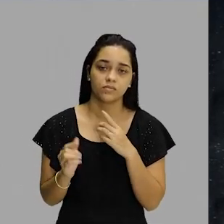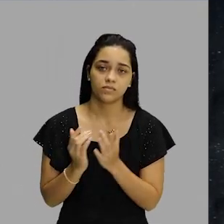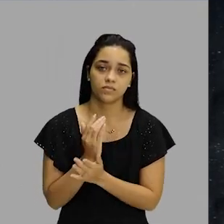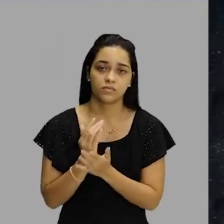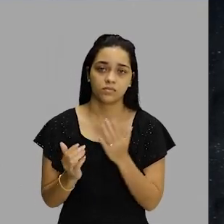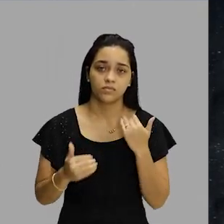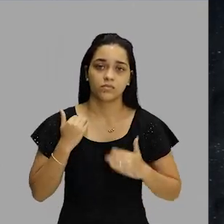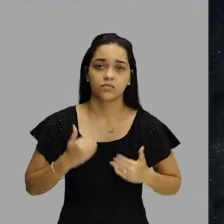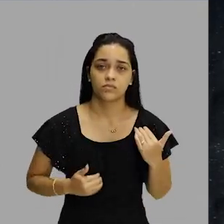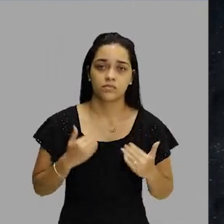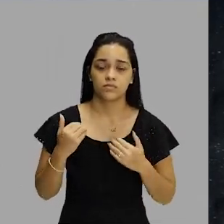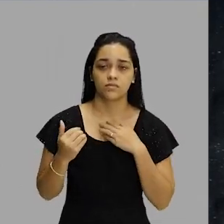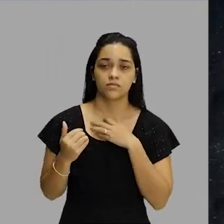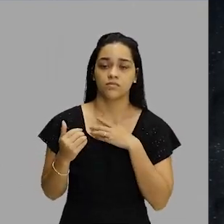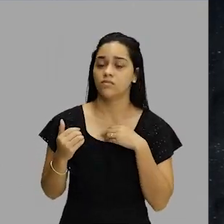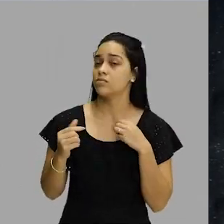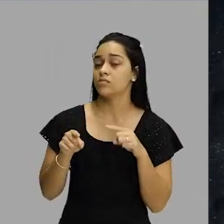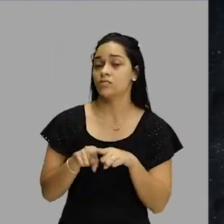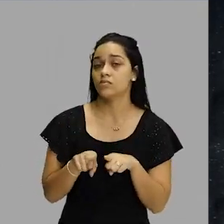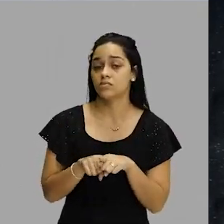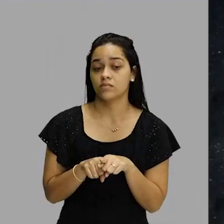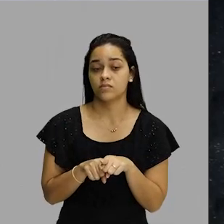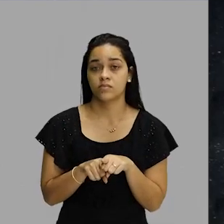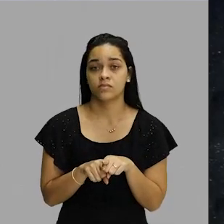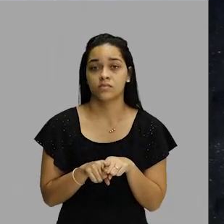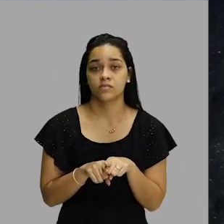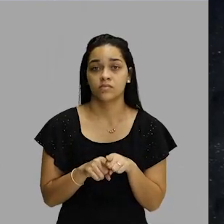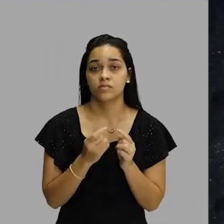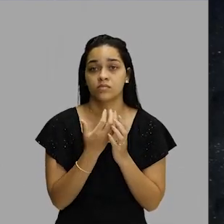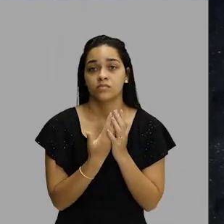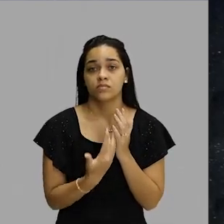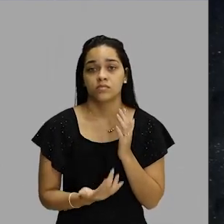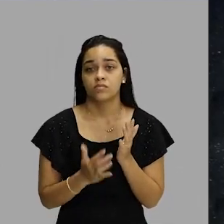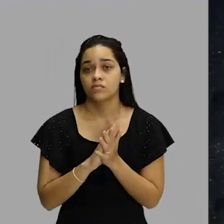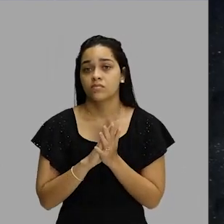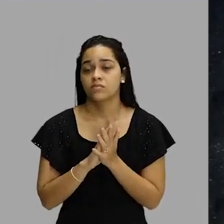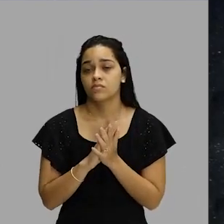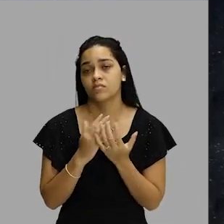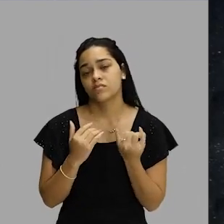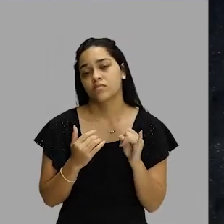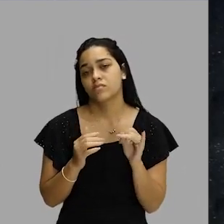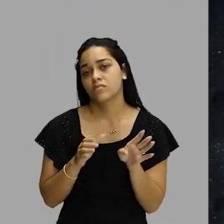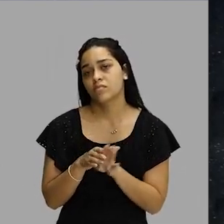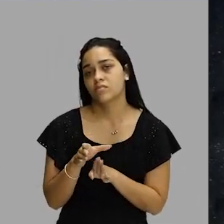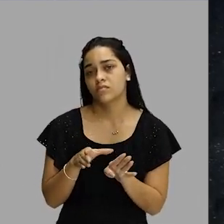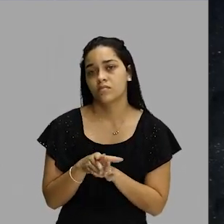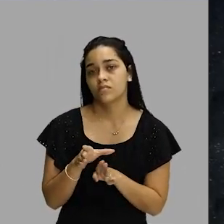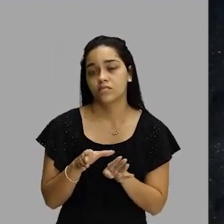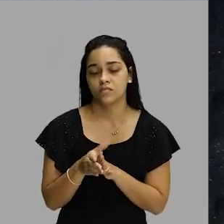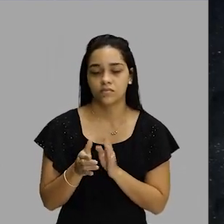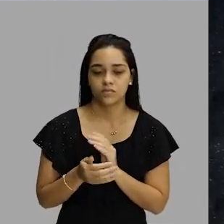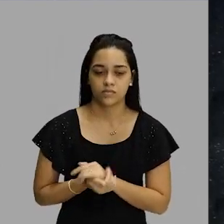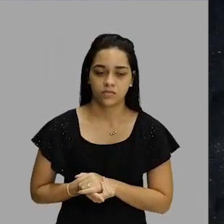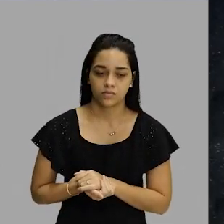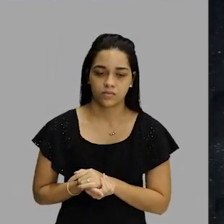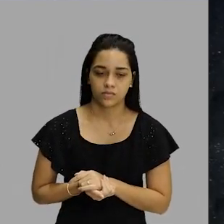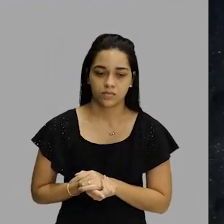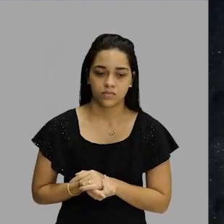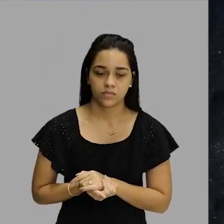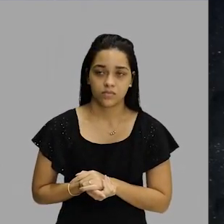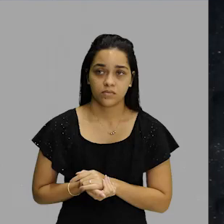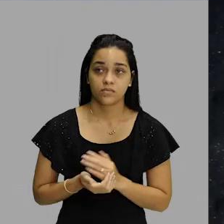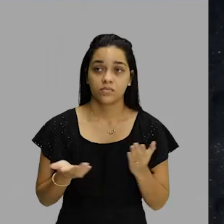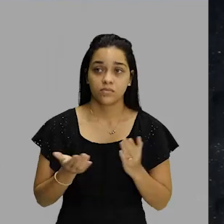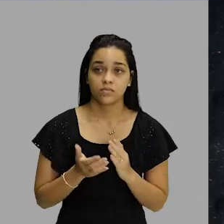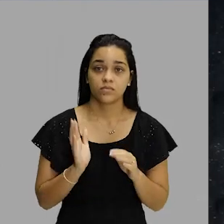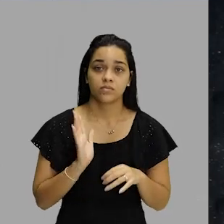partes do seu corpo, ele pode literalmente apodrecer, tá? Então, se não tratados a tempo. Felizmente, é